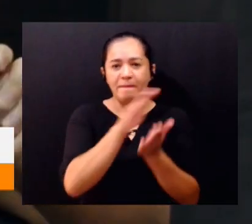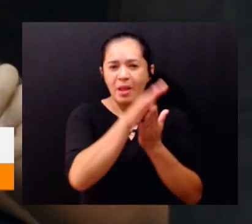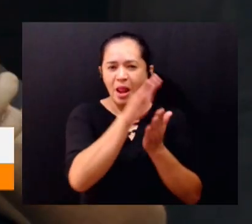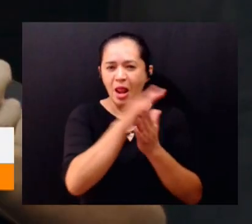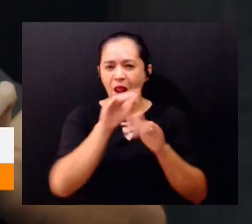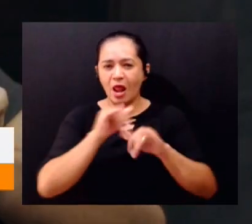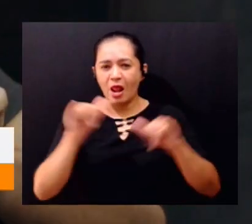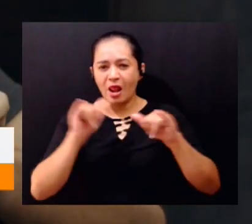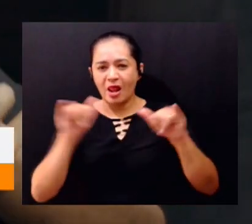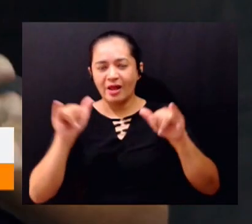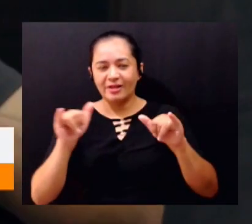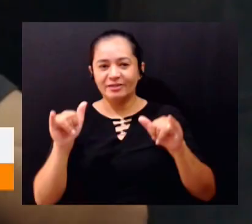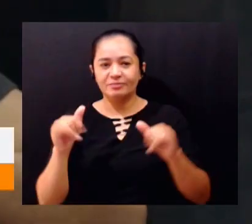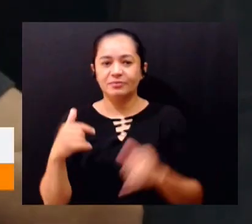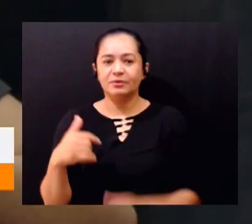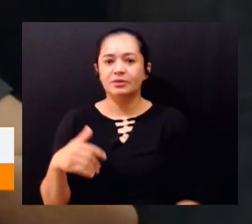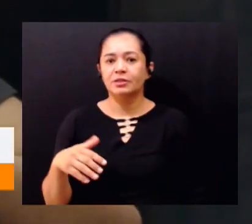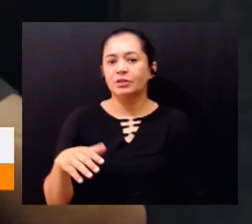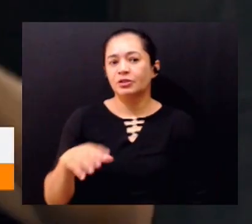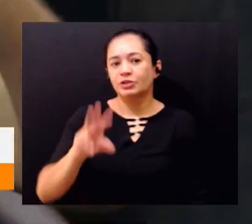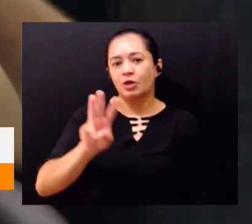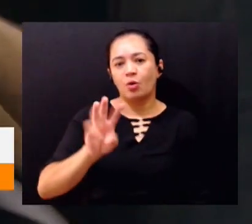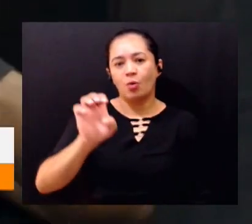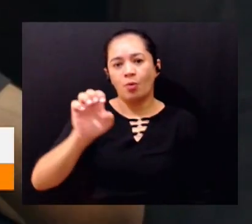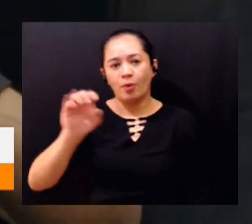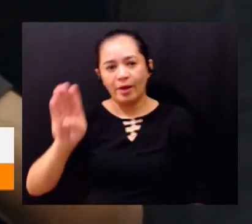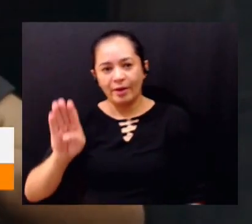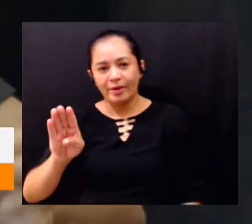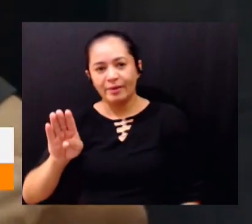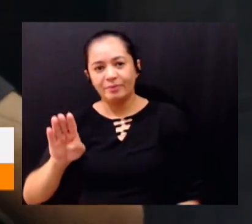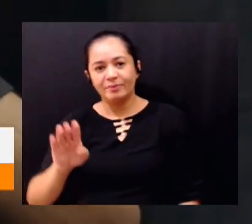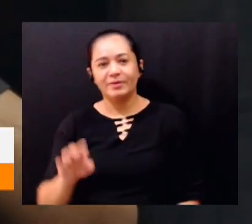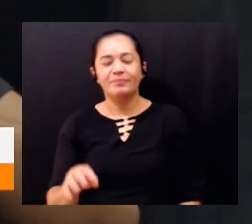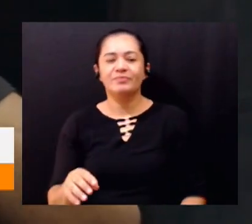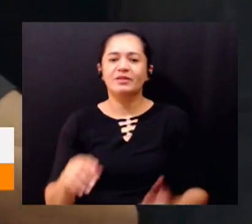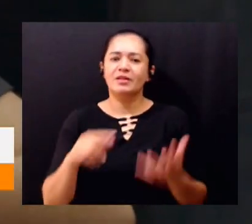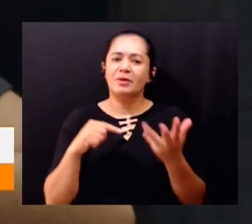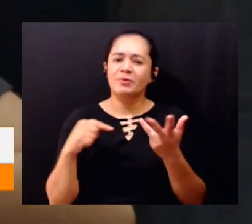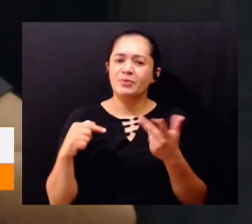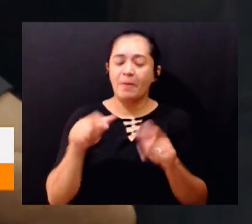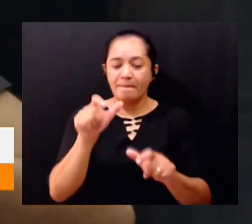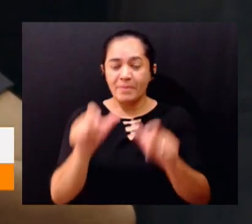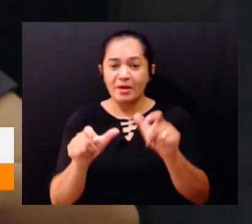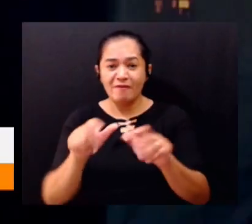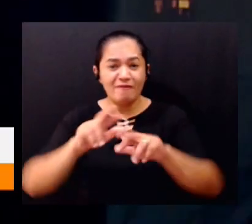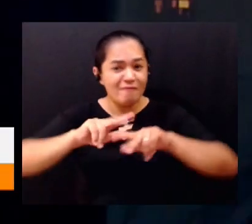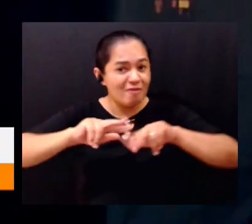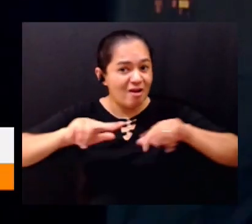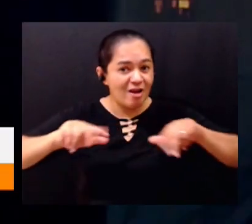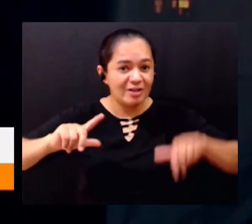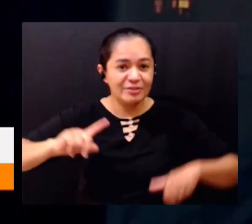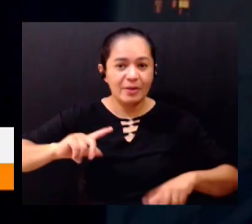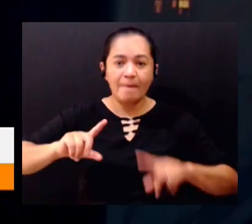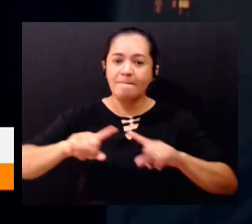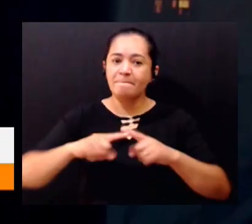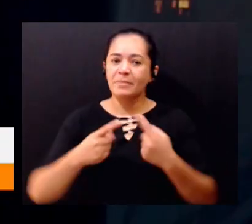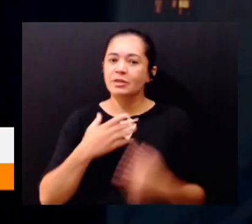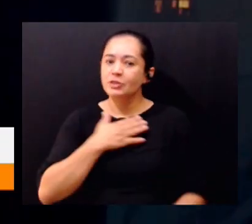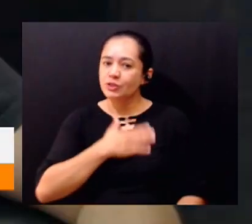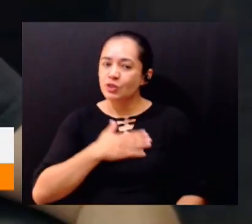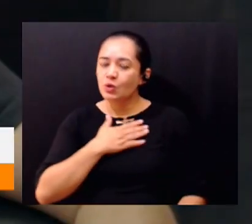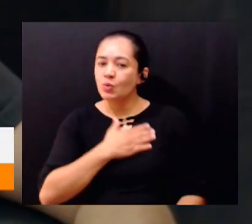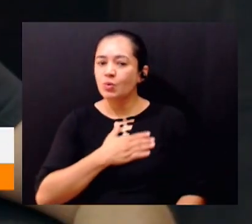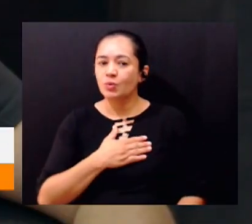eu tinha um webcomic, chamava O Salada, e aí eu tinha vários personagens, mas eu sempre quis fazer quadrinho. Mas você fazia tirinhas. Fazia tirinhas